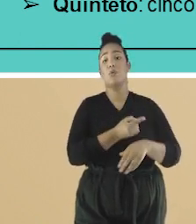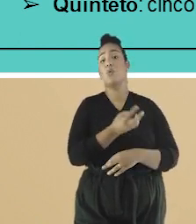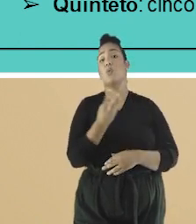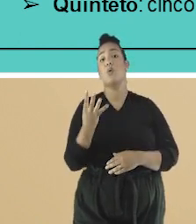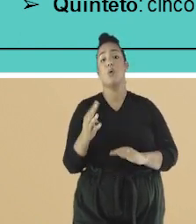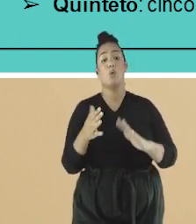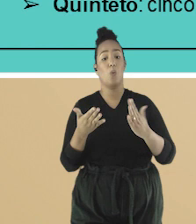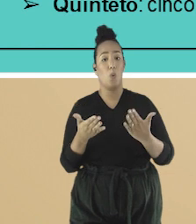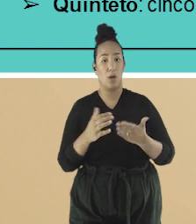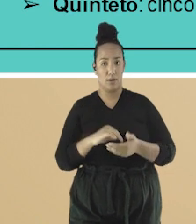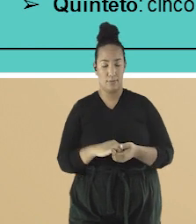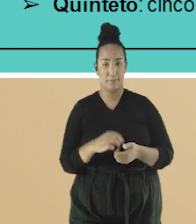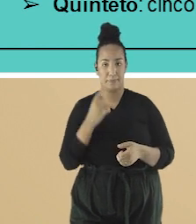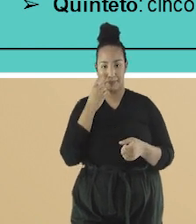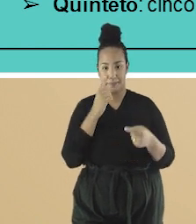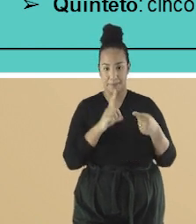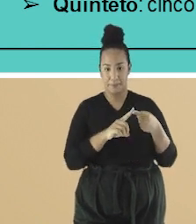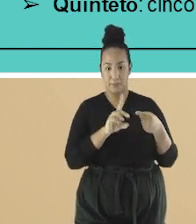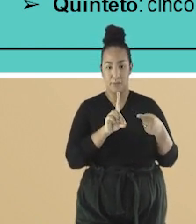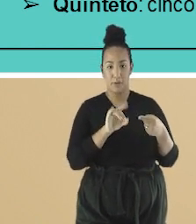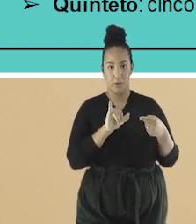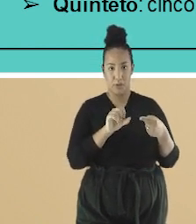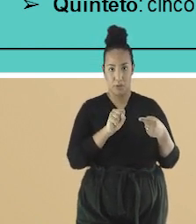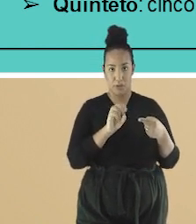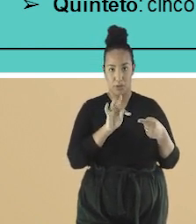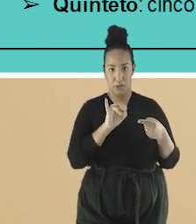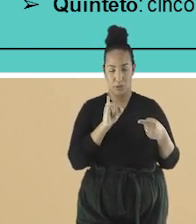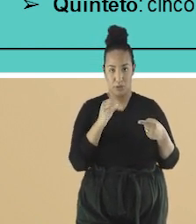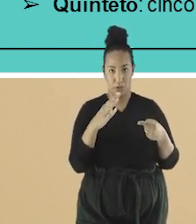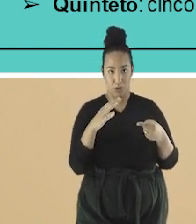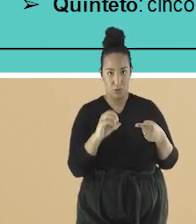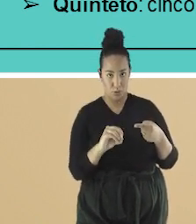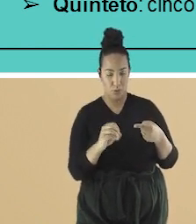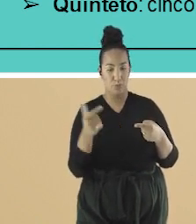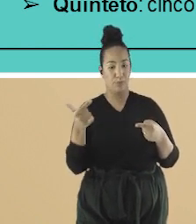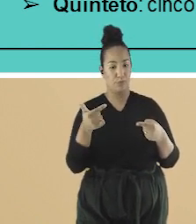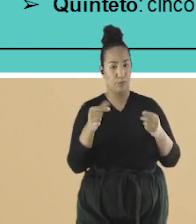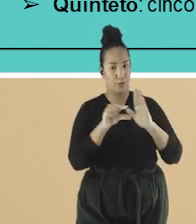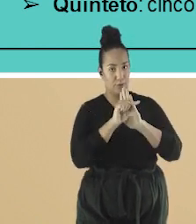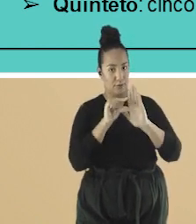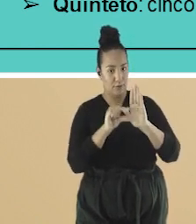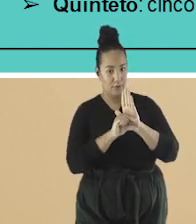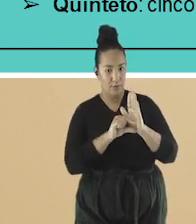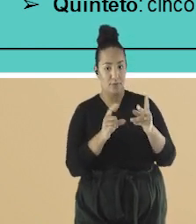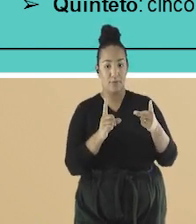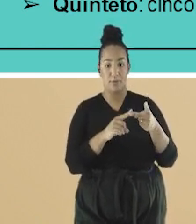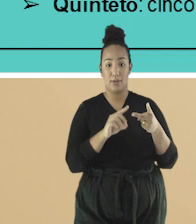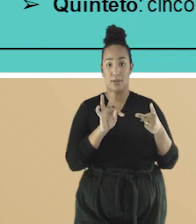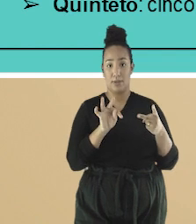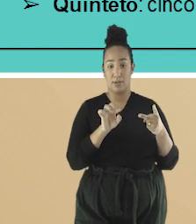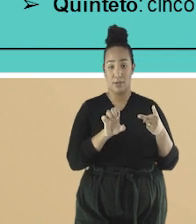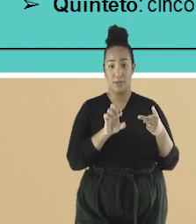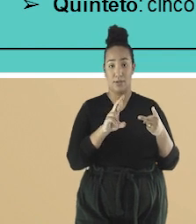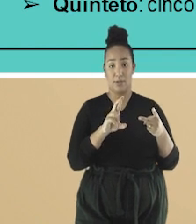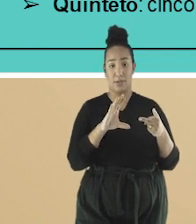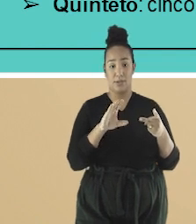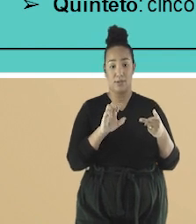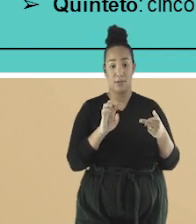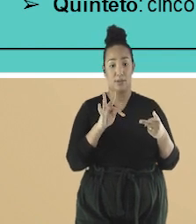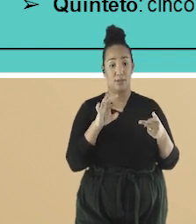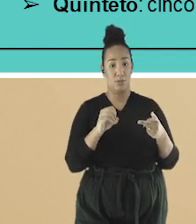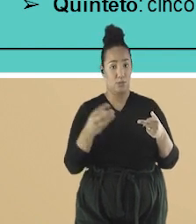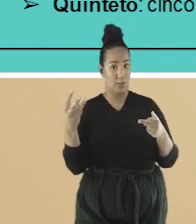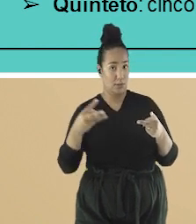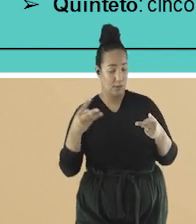exemplo, um dístico é uma estrofe com 2 versos. O terceto tem 3 versos, a quadra ou quarteto,